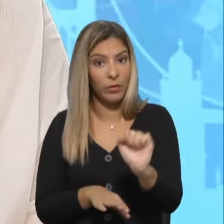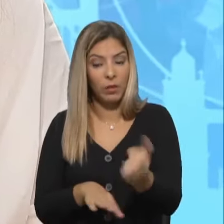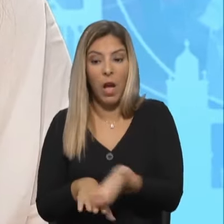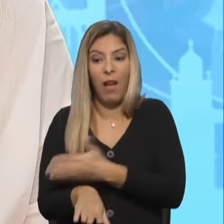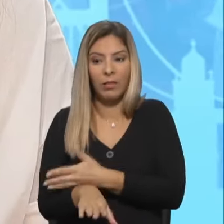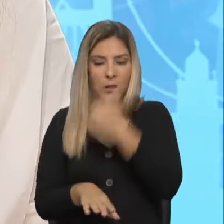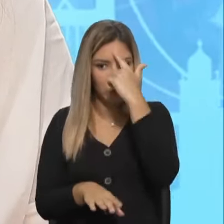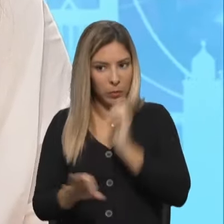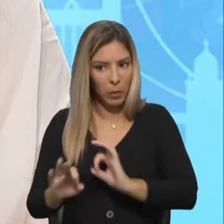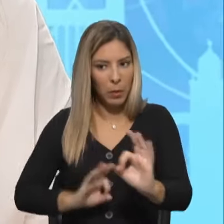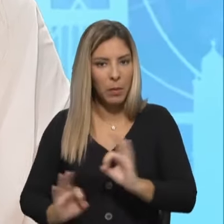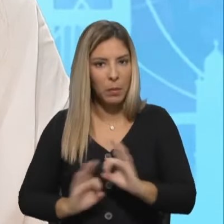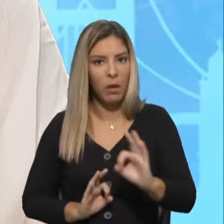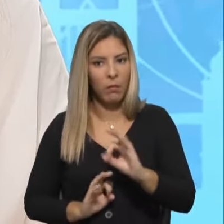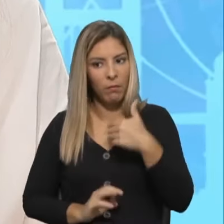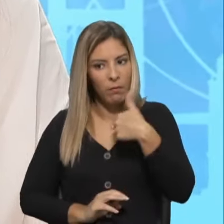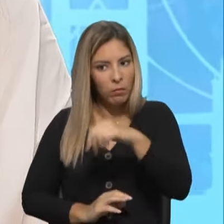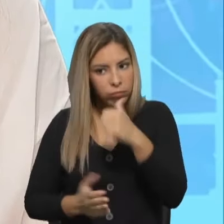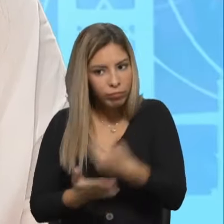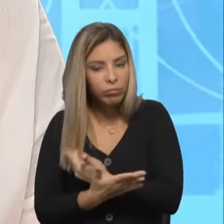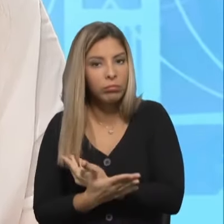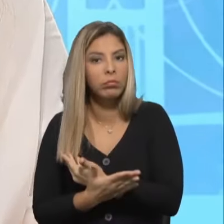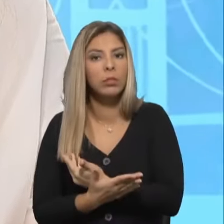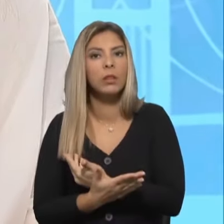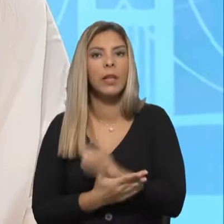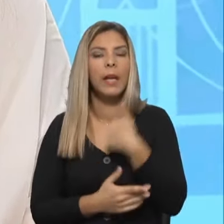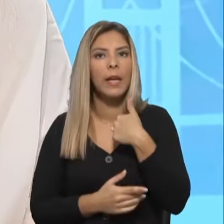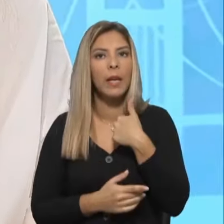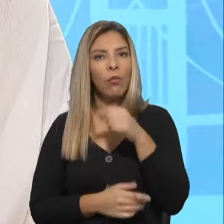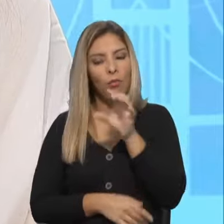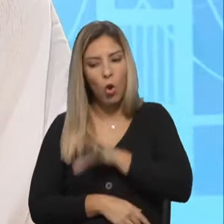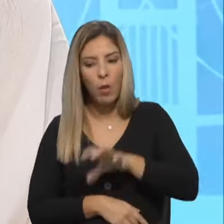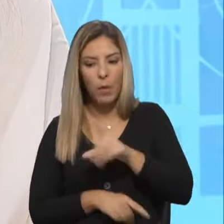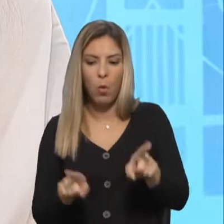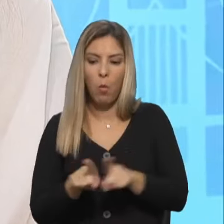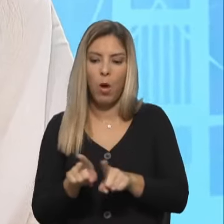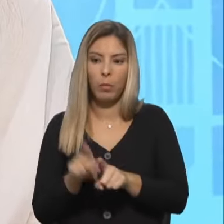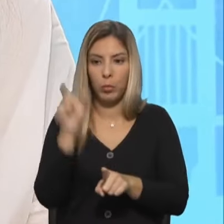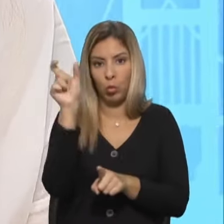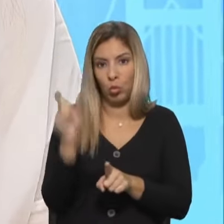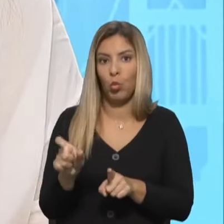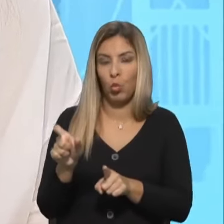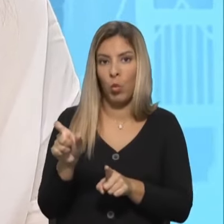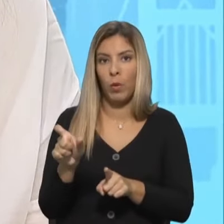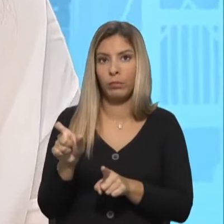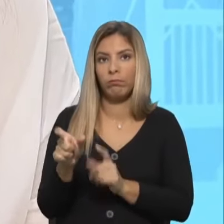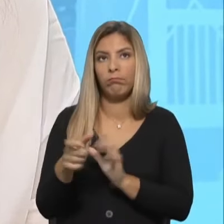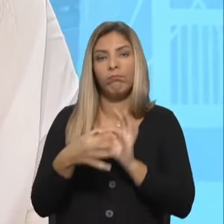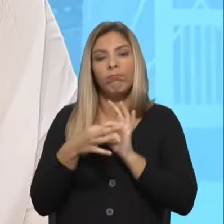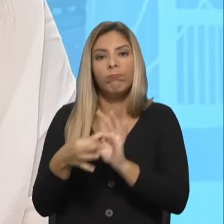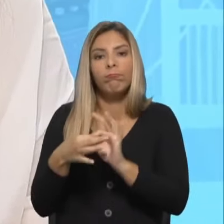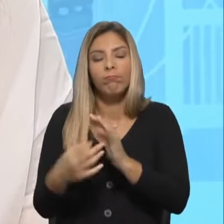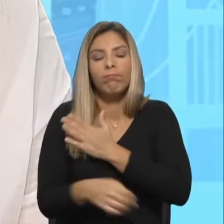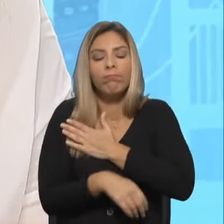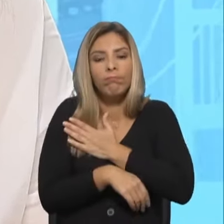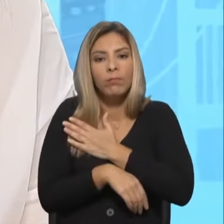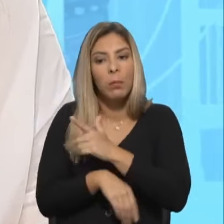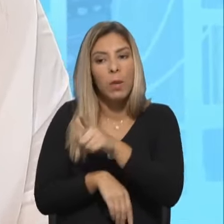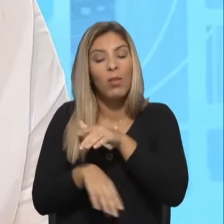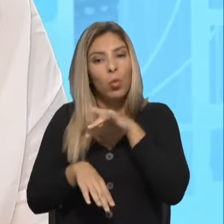é exatamente o processo eh que nós passamos quando temos alguém eh que nos é muito querido emfim exatamente